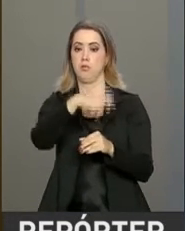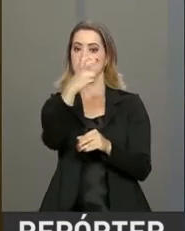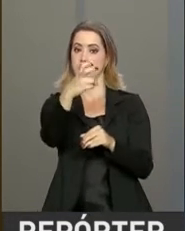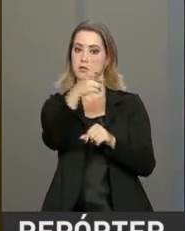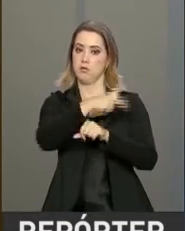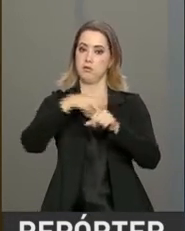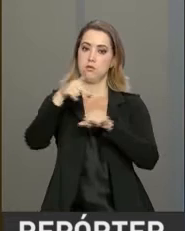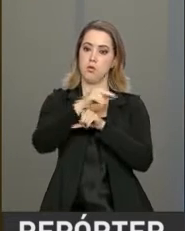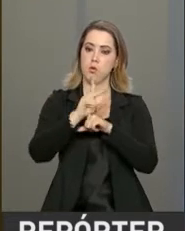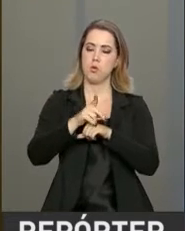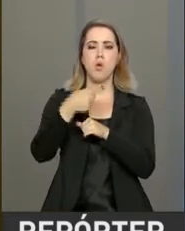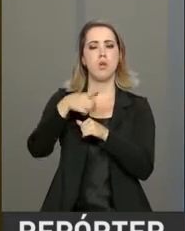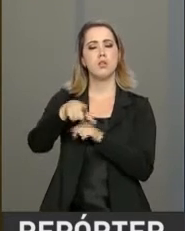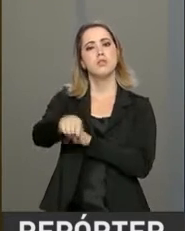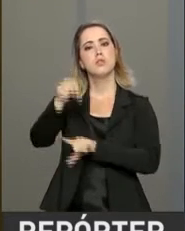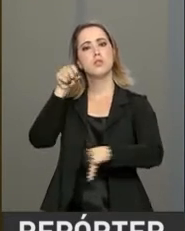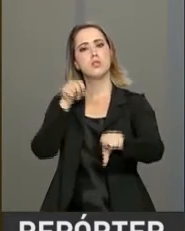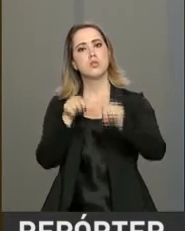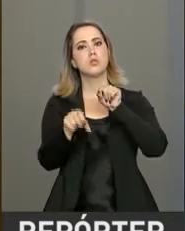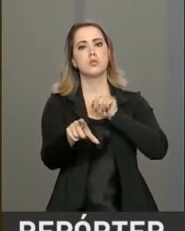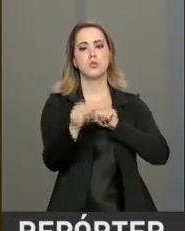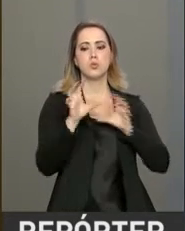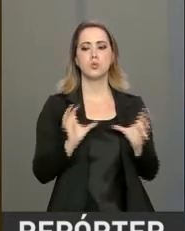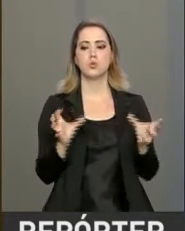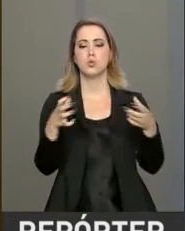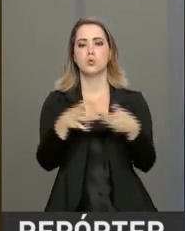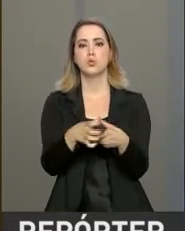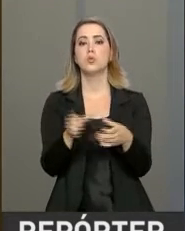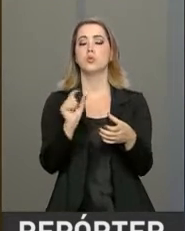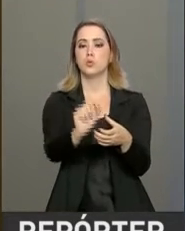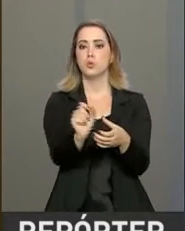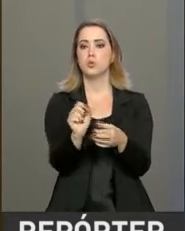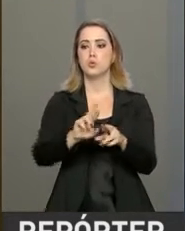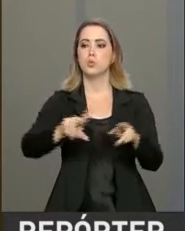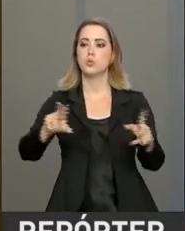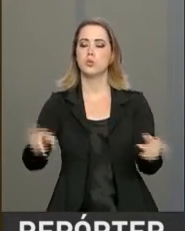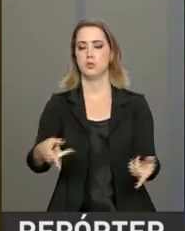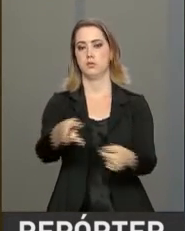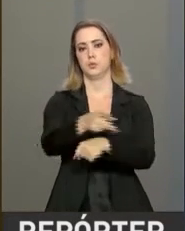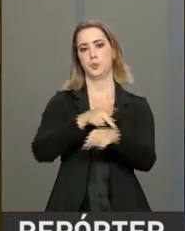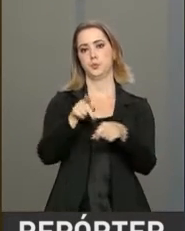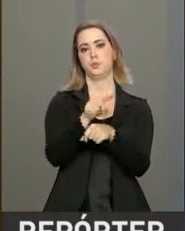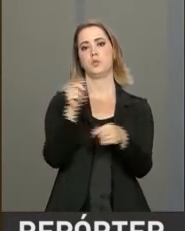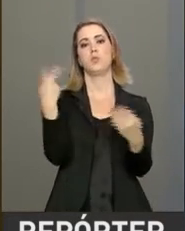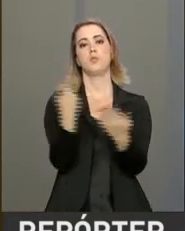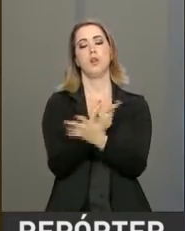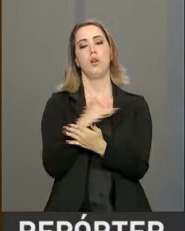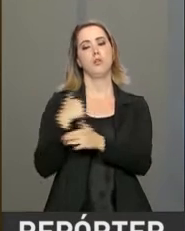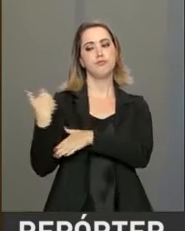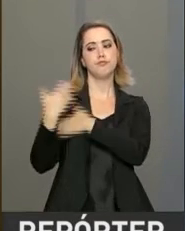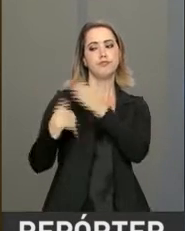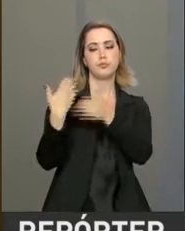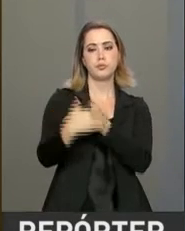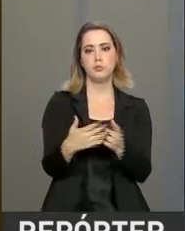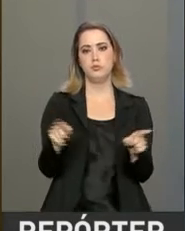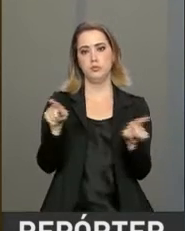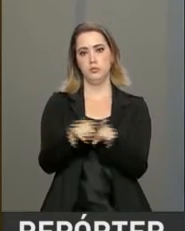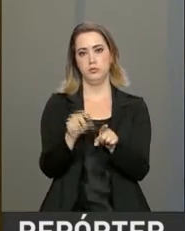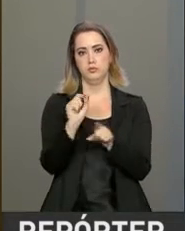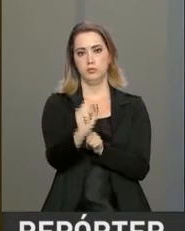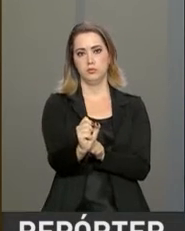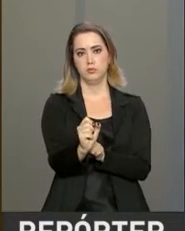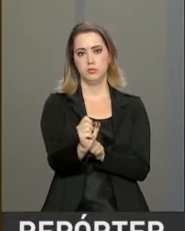no processo decisório das agências multilaterais. O que se conseguiu desde então? O que se conseguiu